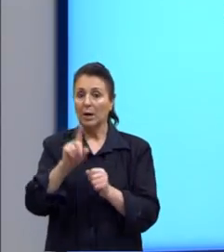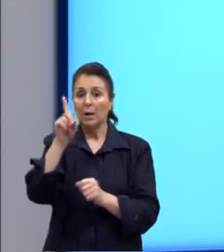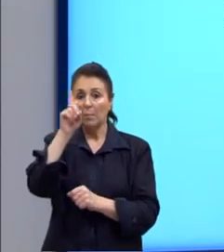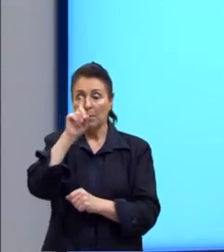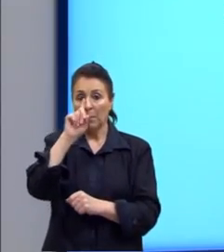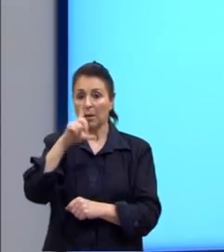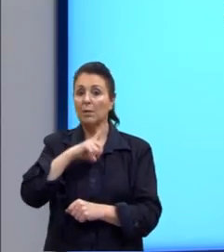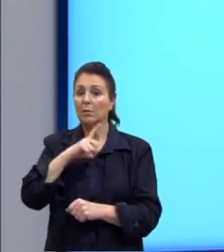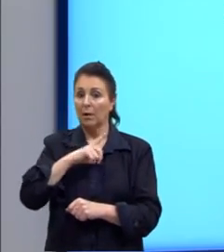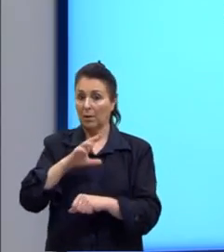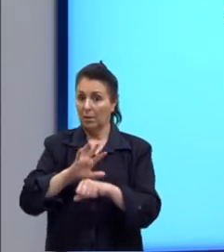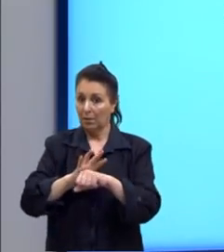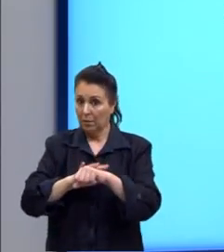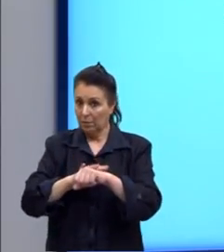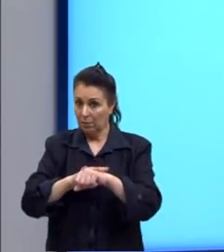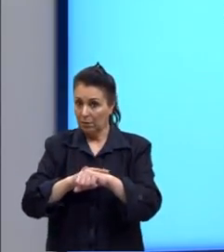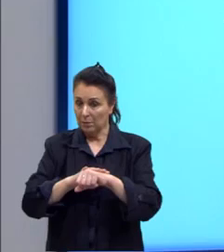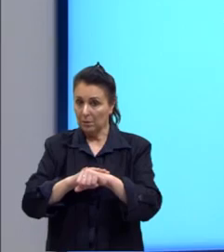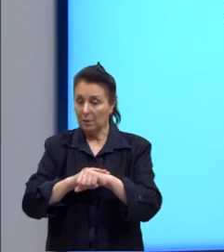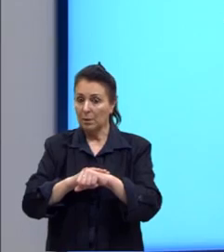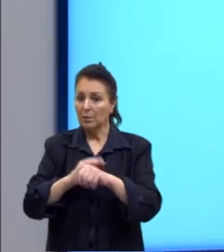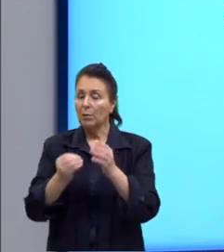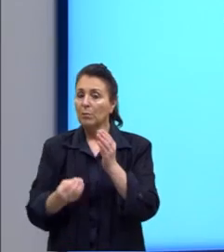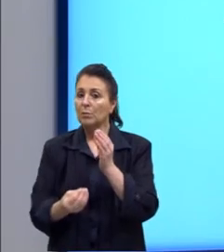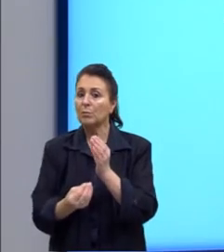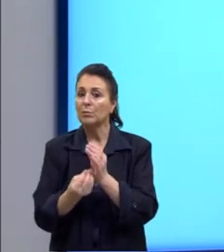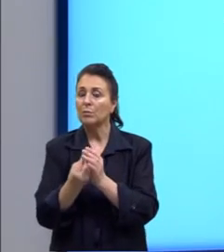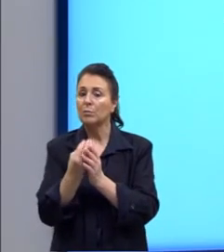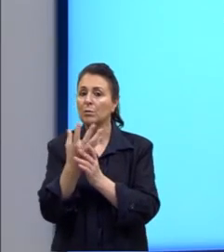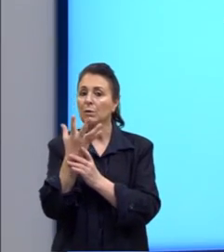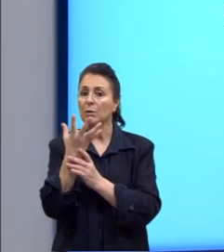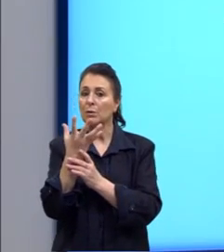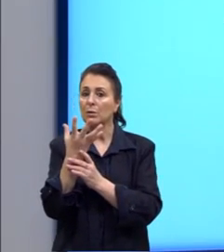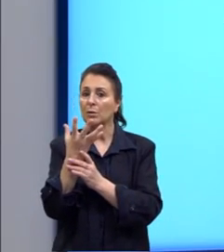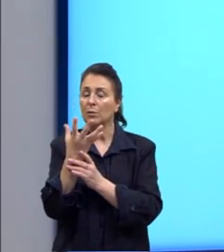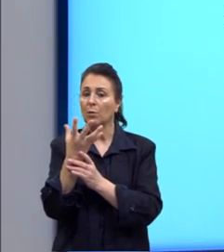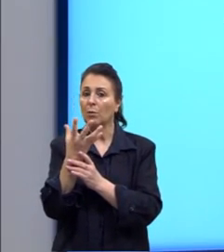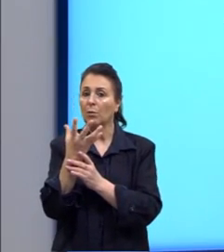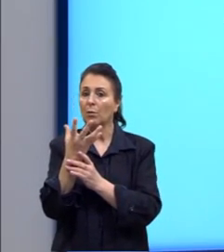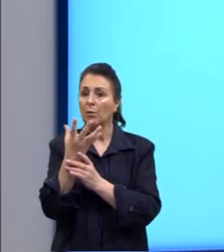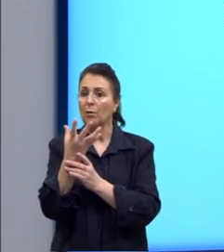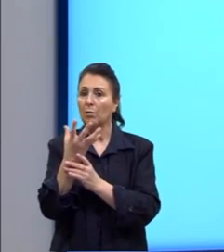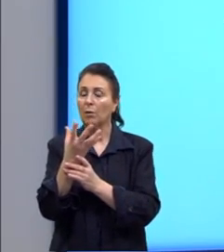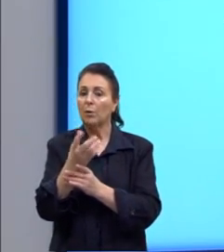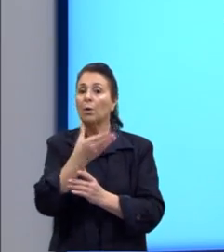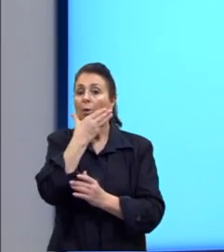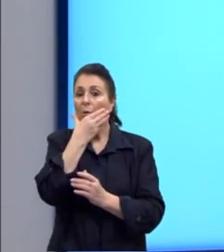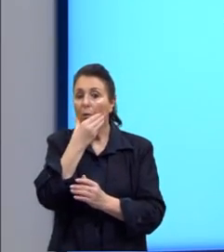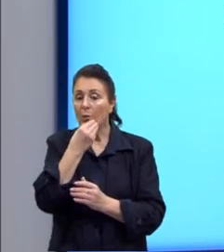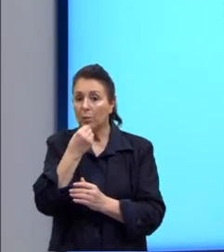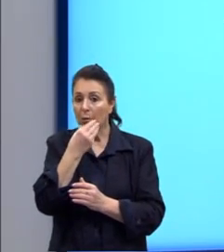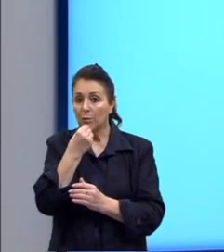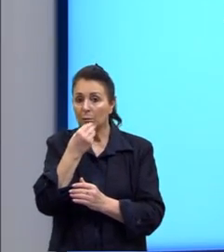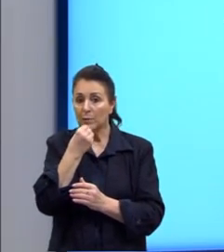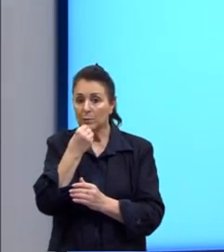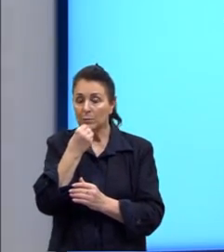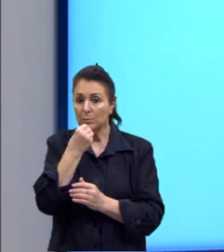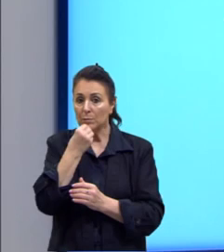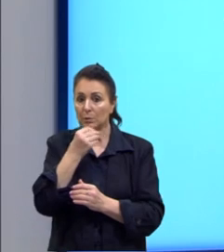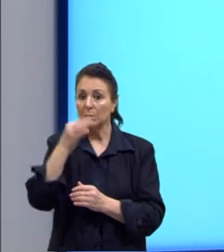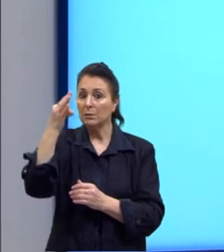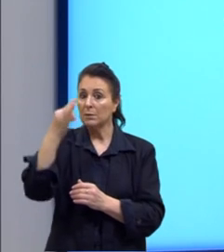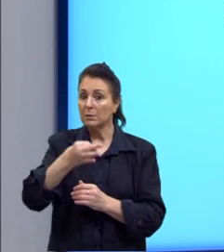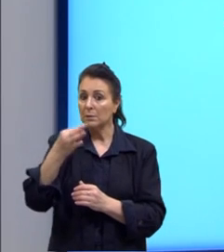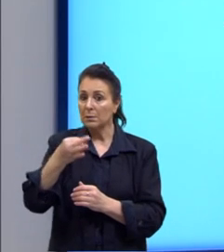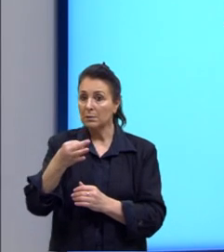a mãe portadora da doença então gerou aqui ó o portador da doença no indivíduo do sexo masculino então aqui tá